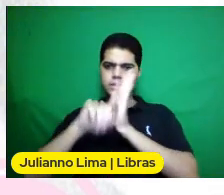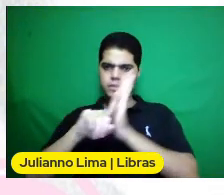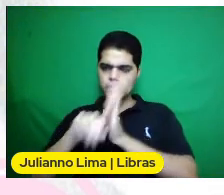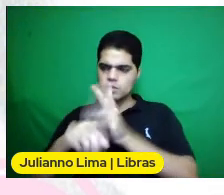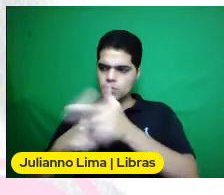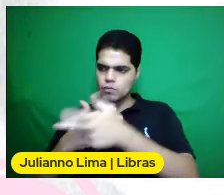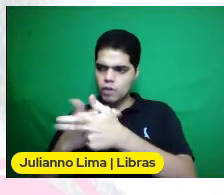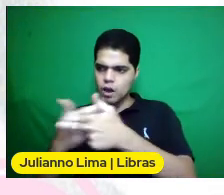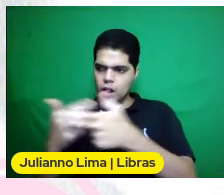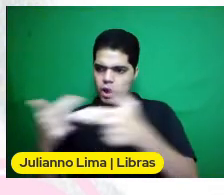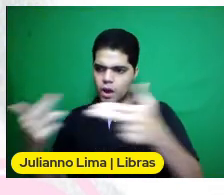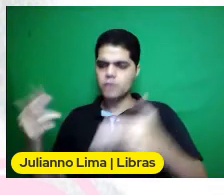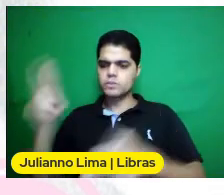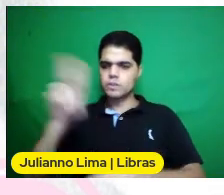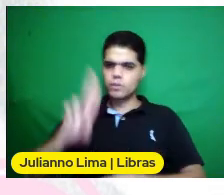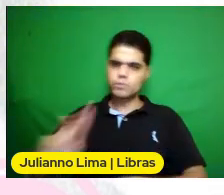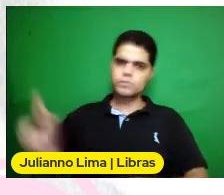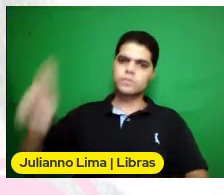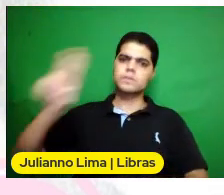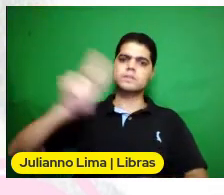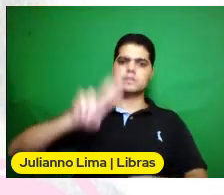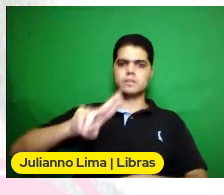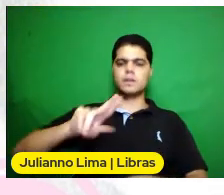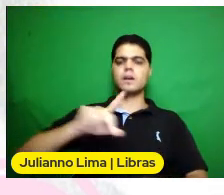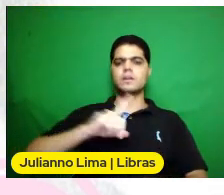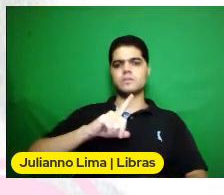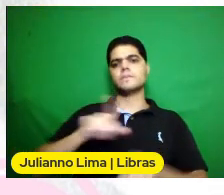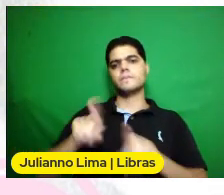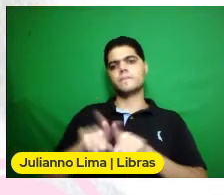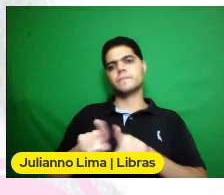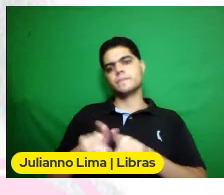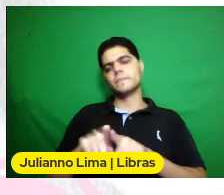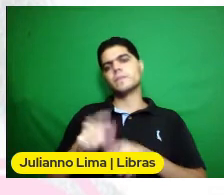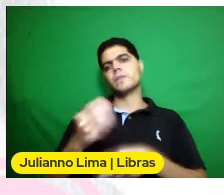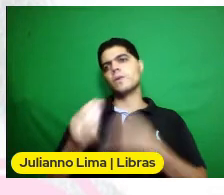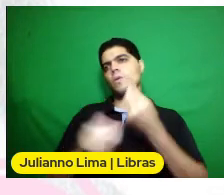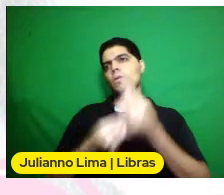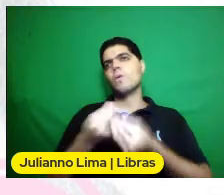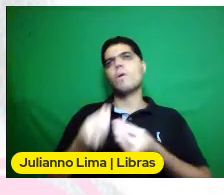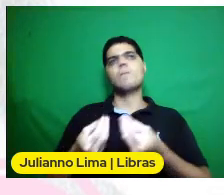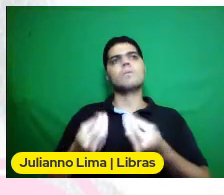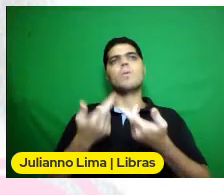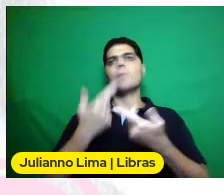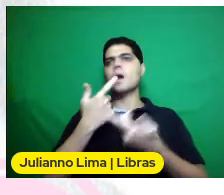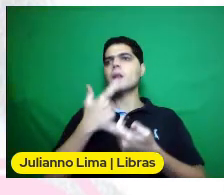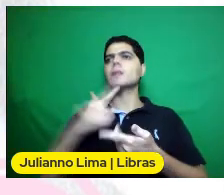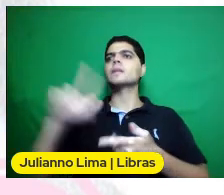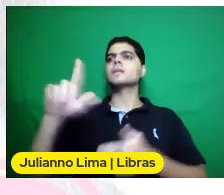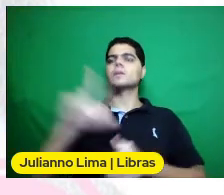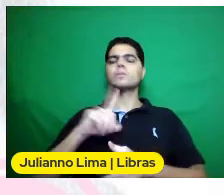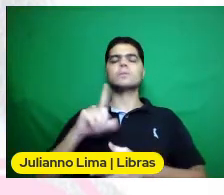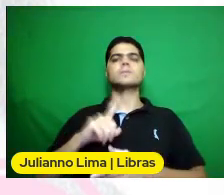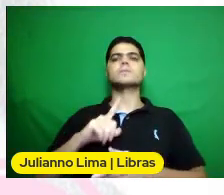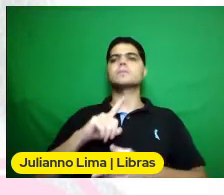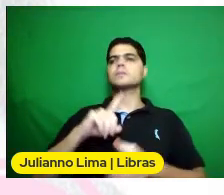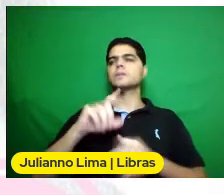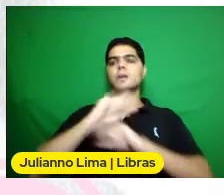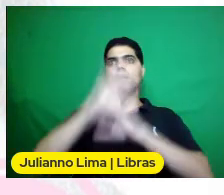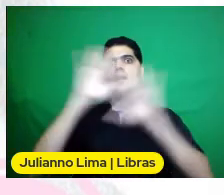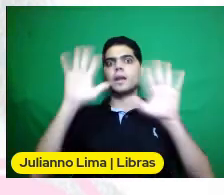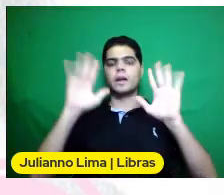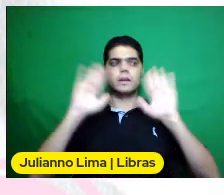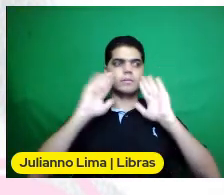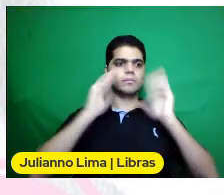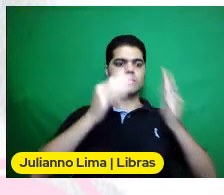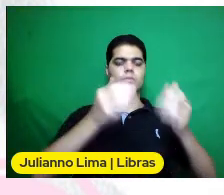da universidade, mas com um linguajar, com uma fala que consiga também atingir o